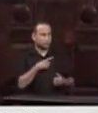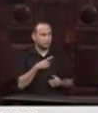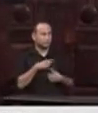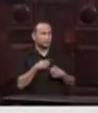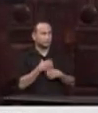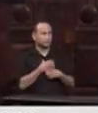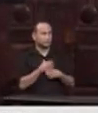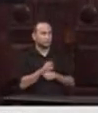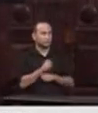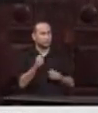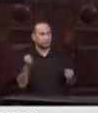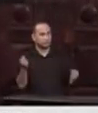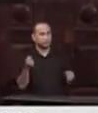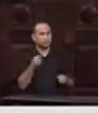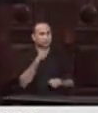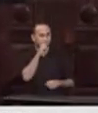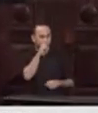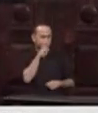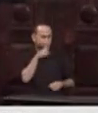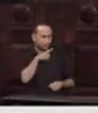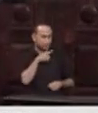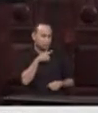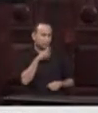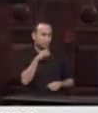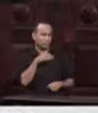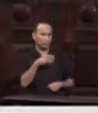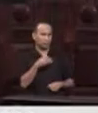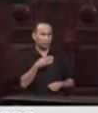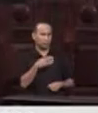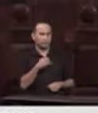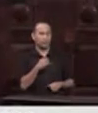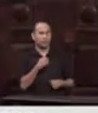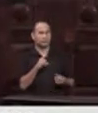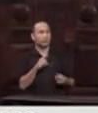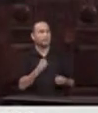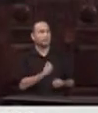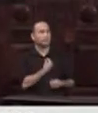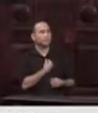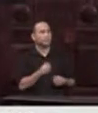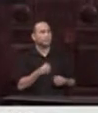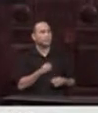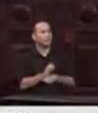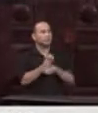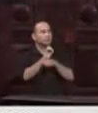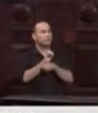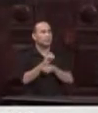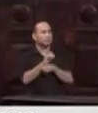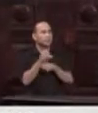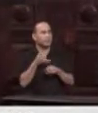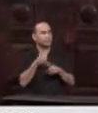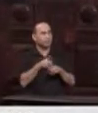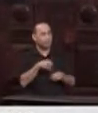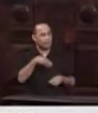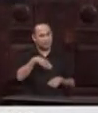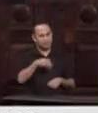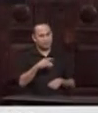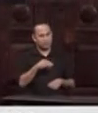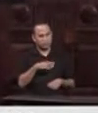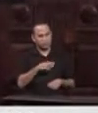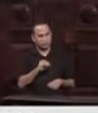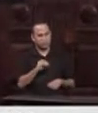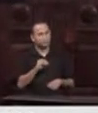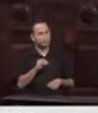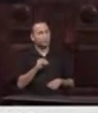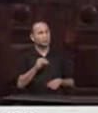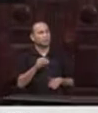econômico que vive o nosso Estado. A queda da produção de poços de petróleo maduros na bacia